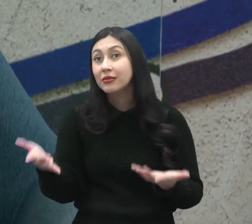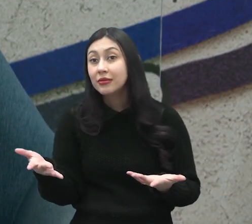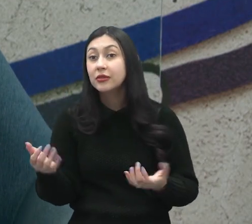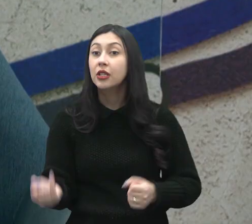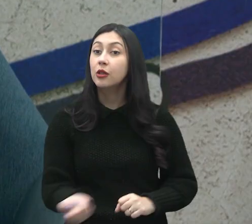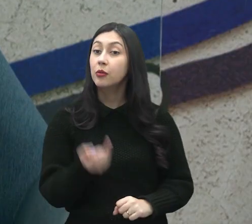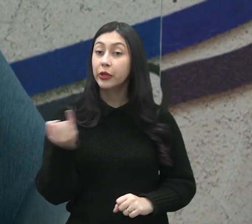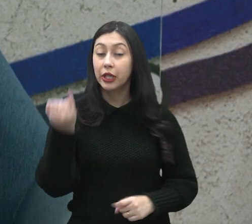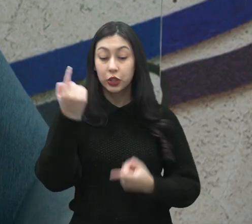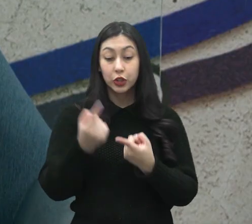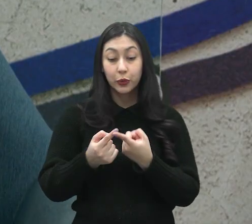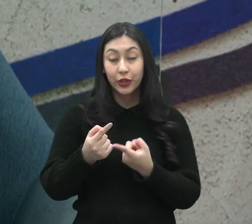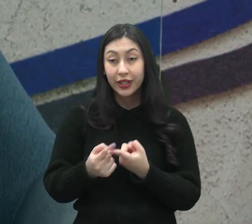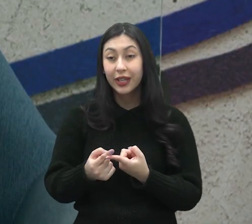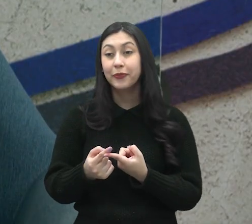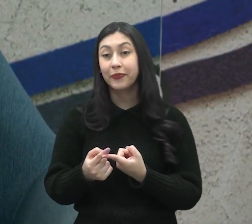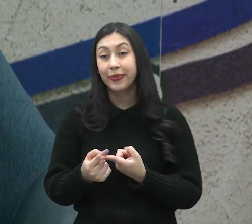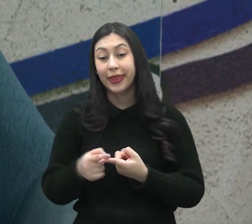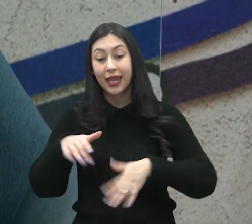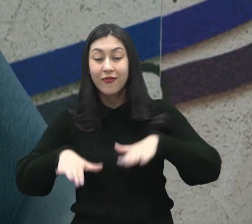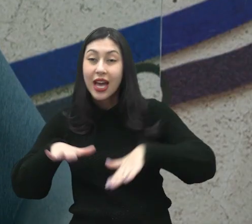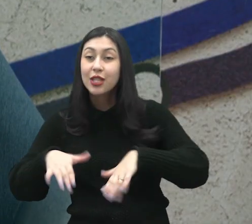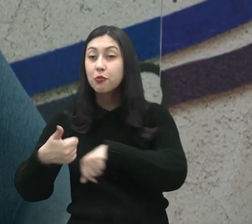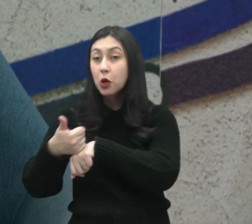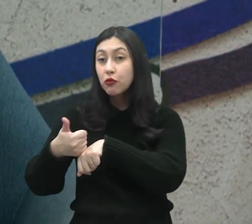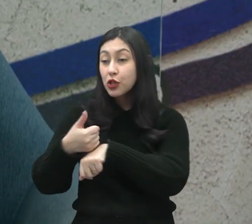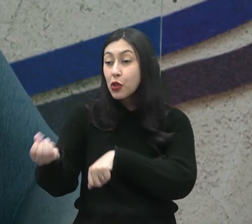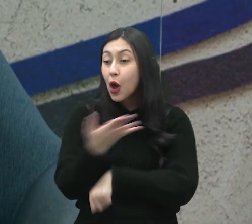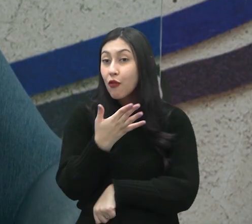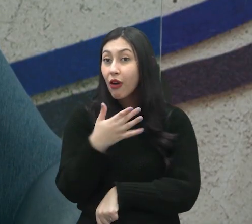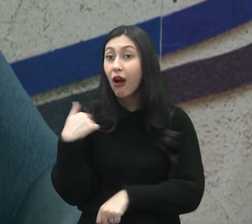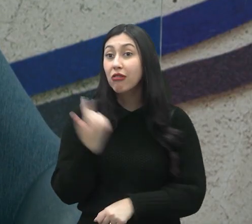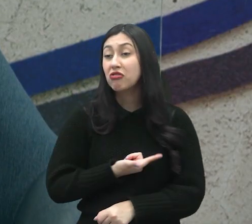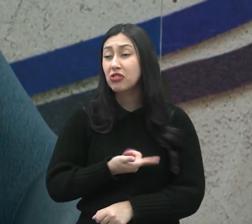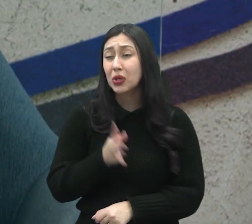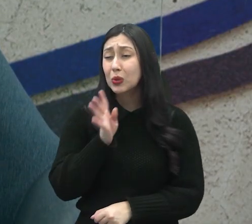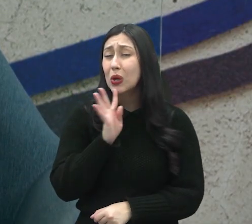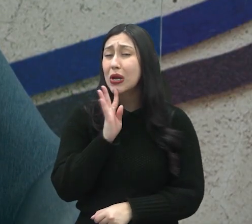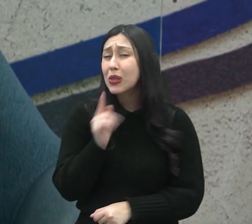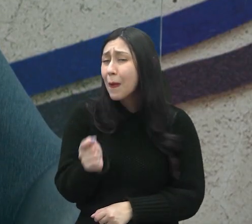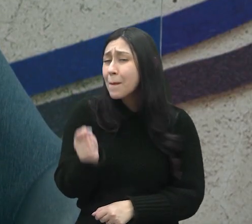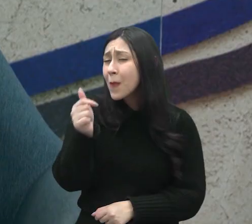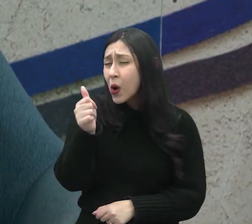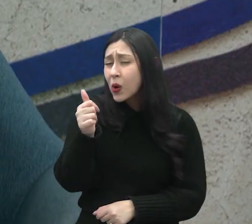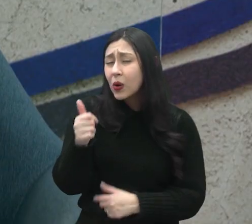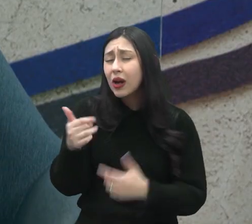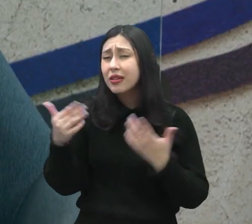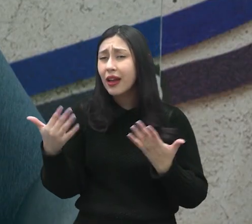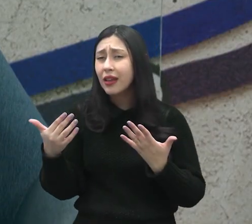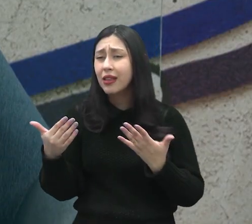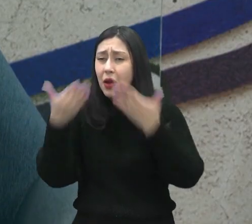Eu acho importante porque a maioria até das novas profissões a gente ainda desconhece. Então, se a gente coloca numa